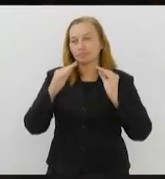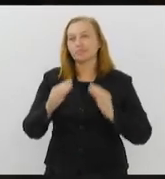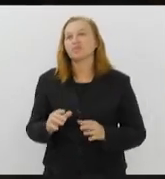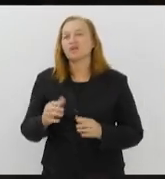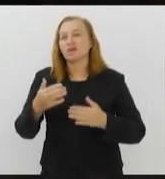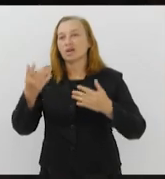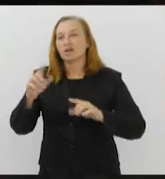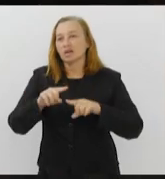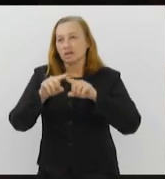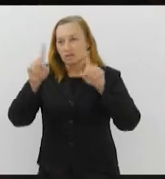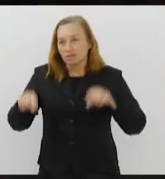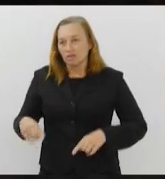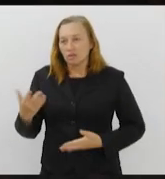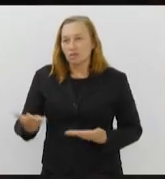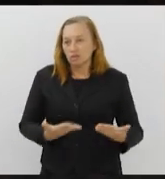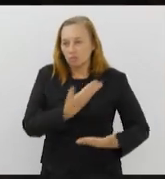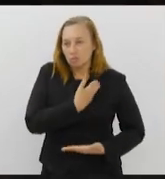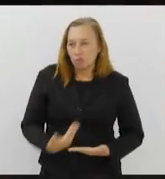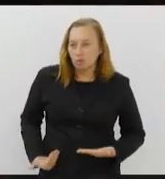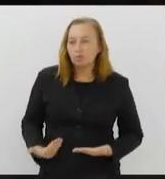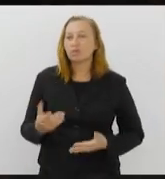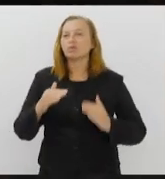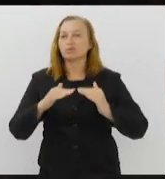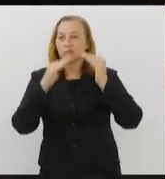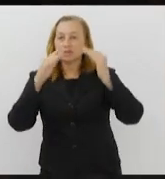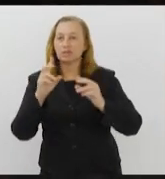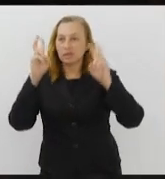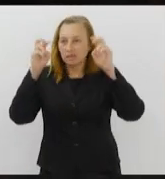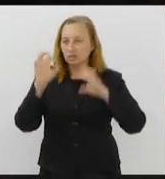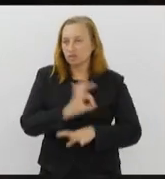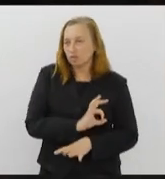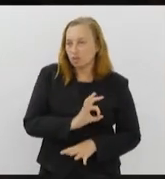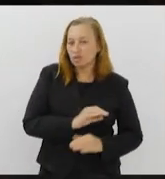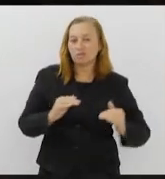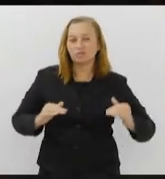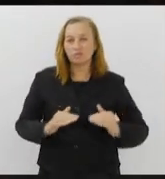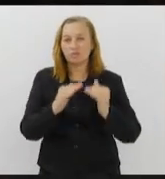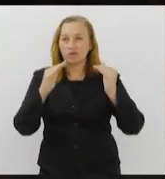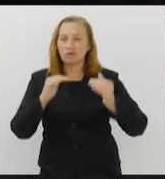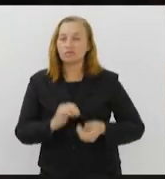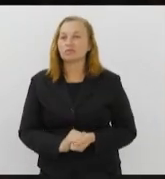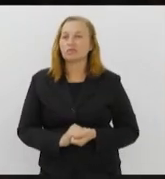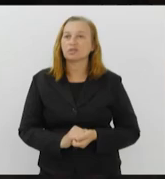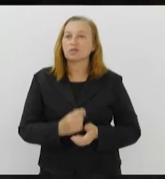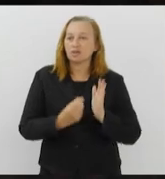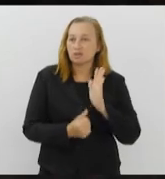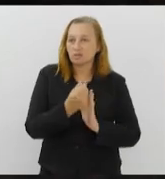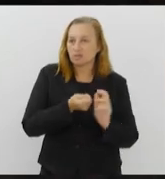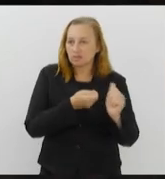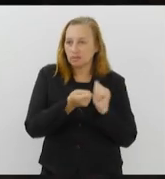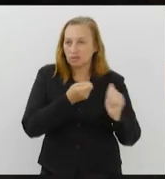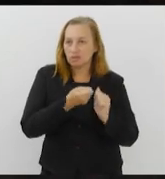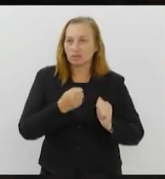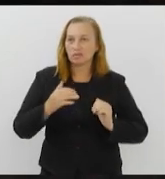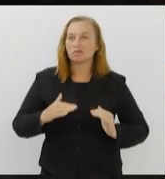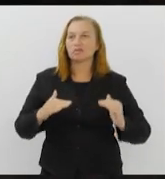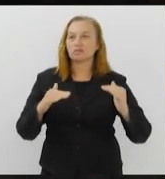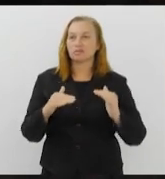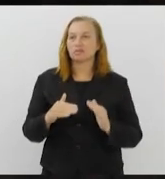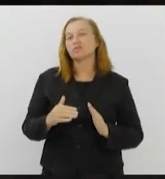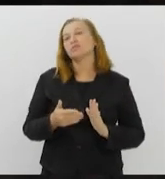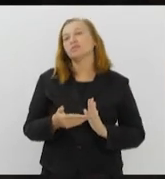Servidores Públicos favorável, Segurança Pública e Assuntos de Polícia favorável, de Orçamento, Finanças, Fiscalização Financeira,